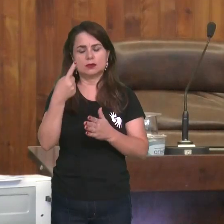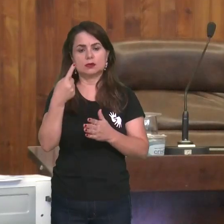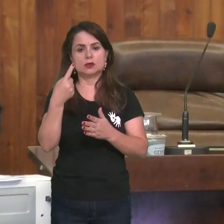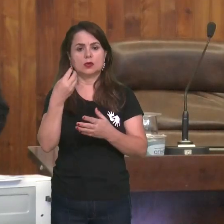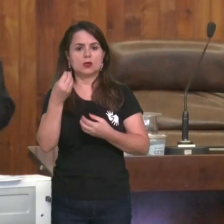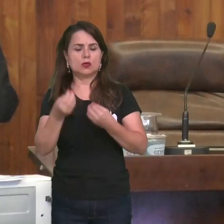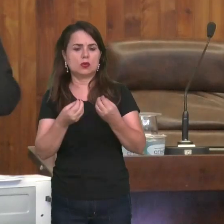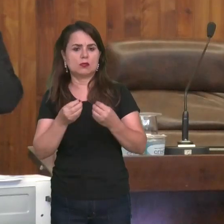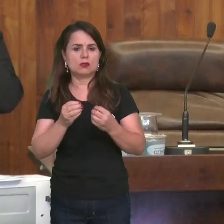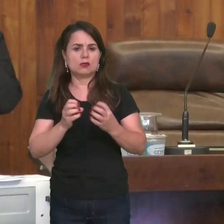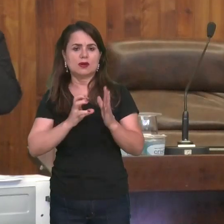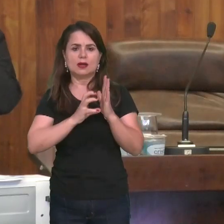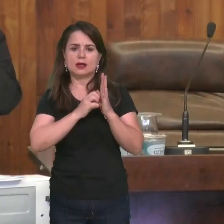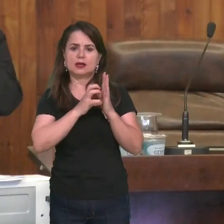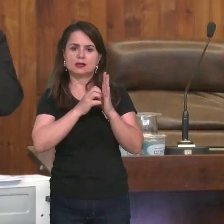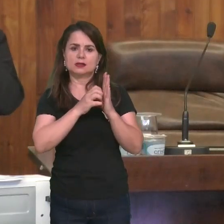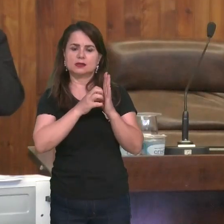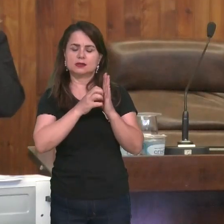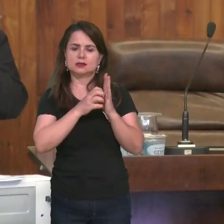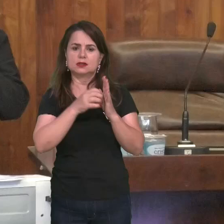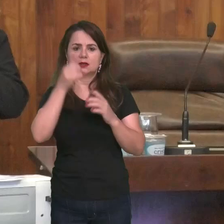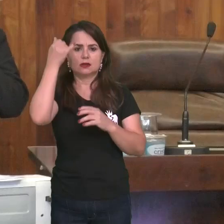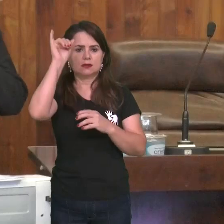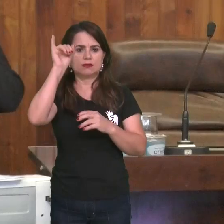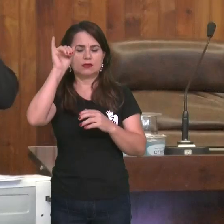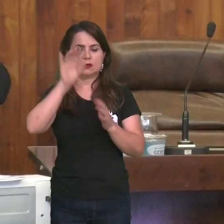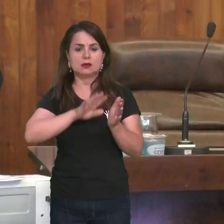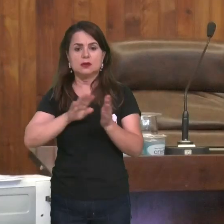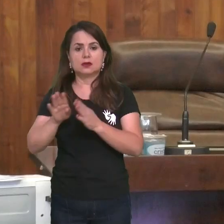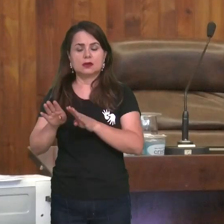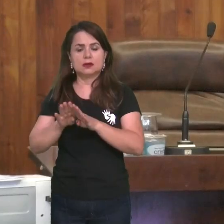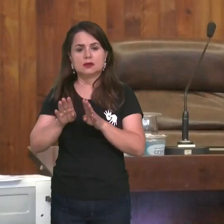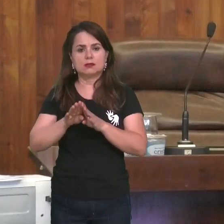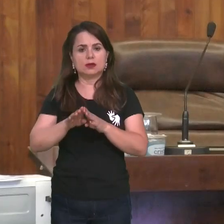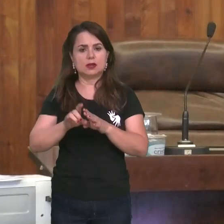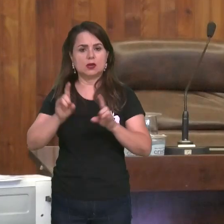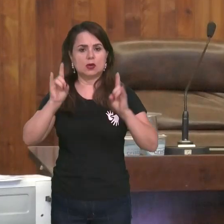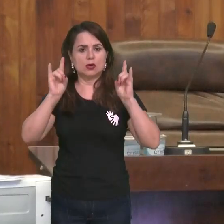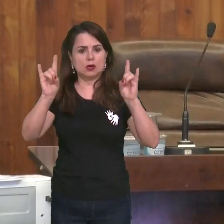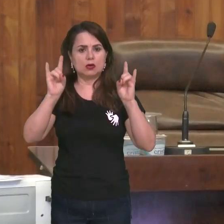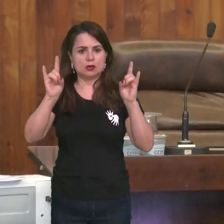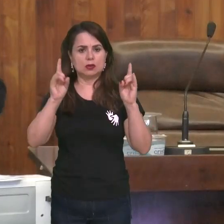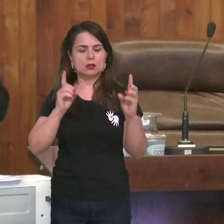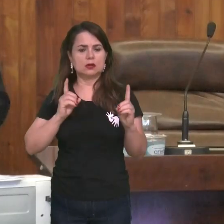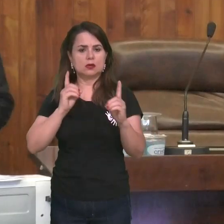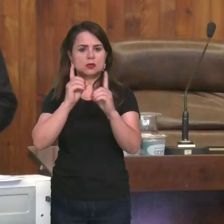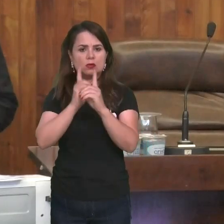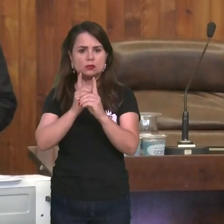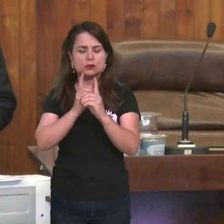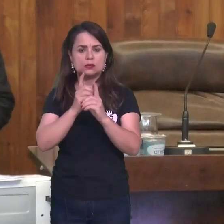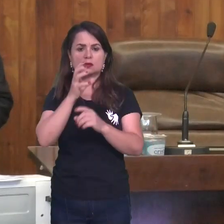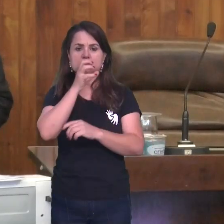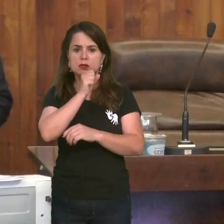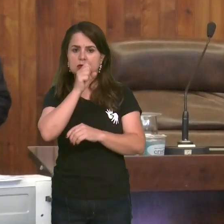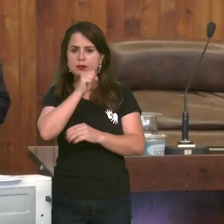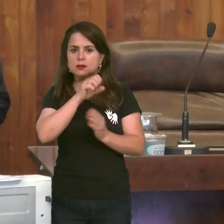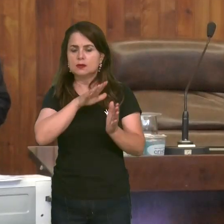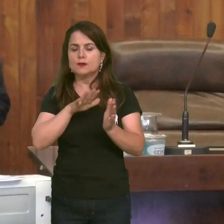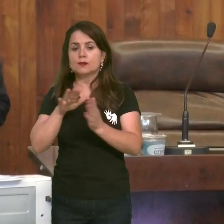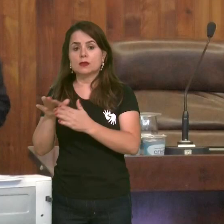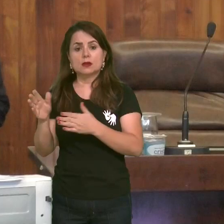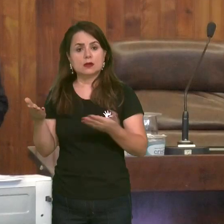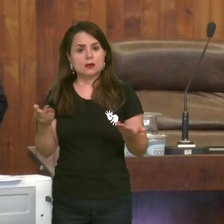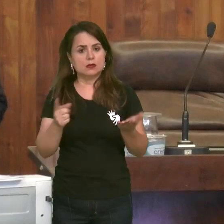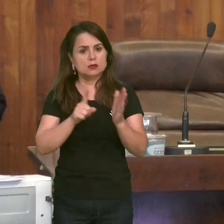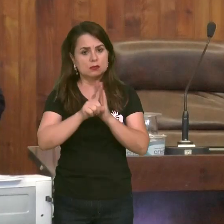de combate à AIDS no primeiro sábado o dia de encontro do Rock nesse momento eu